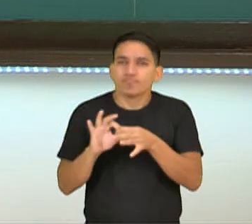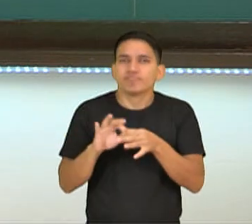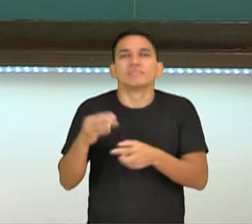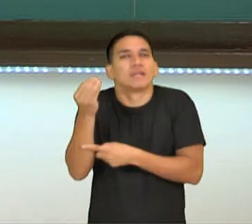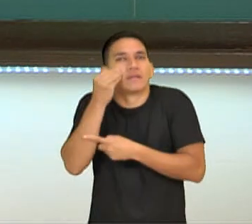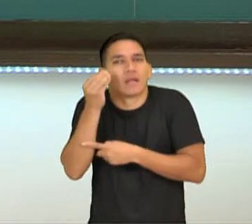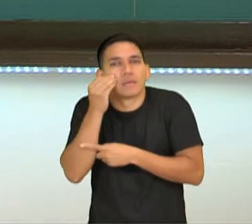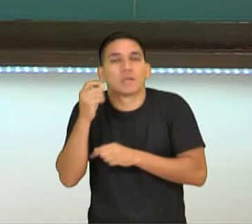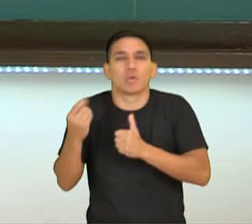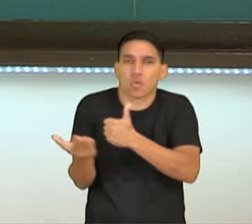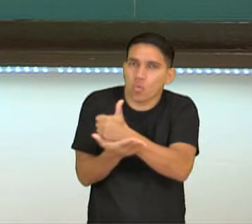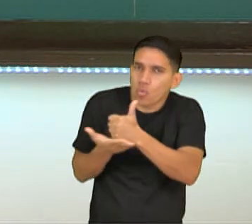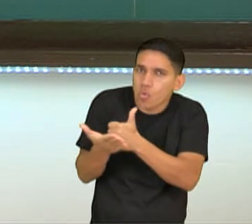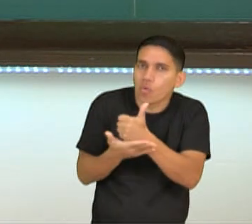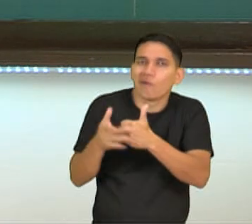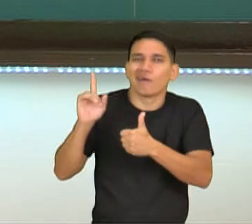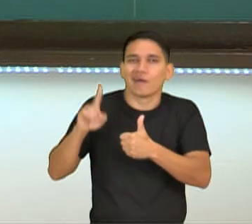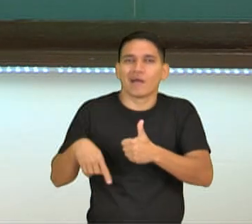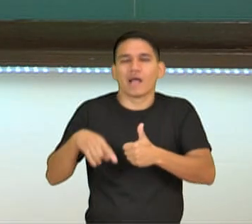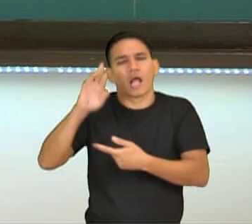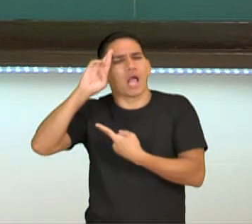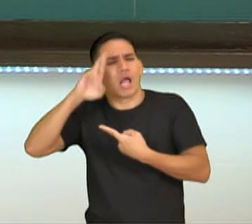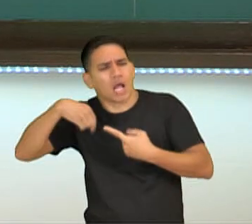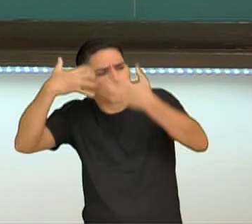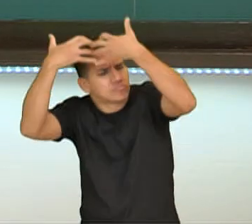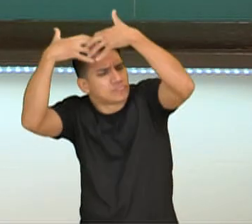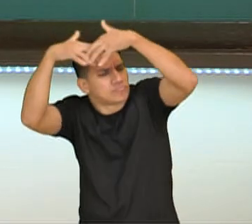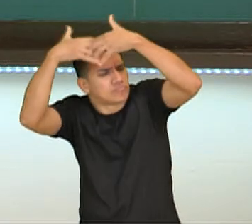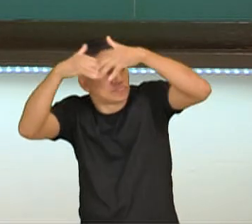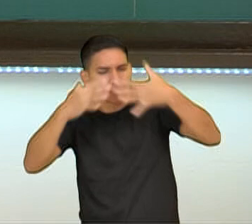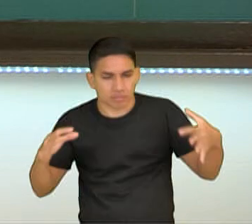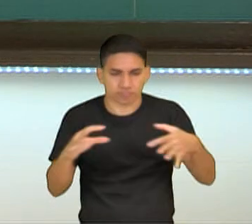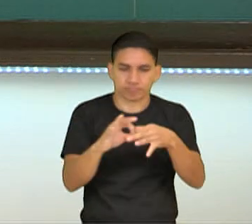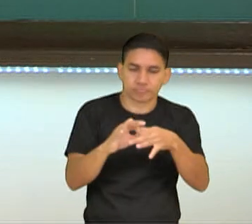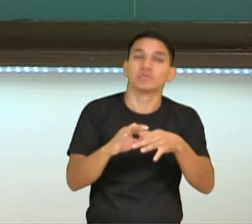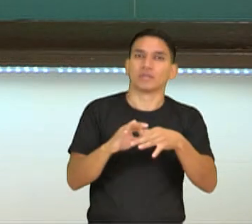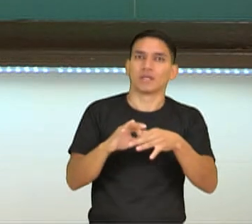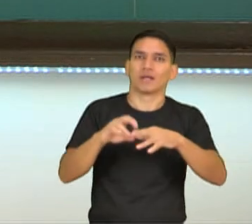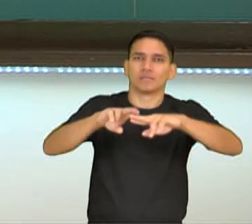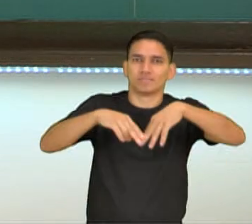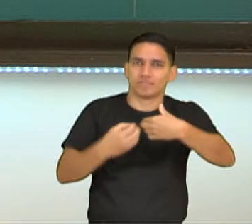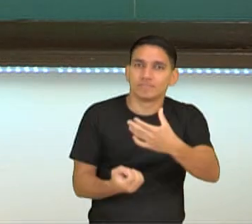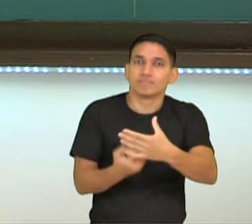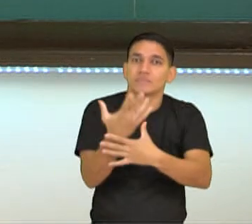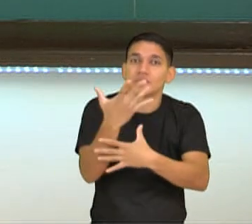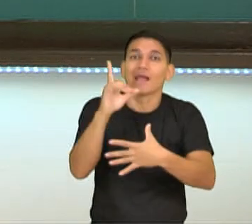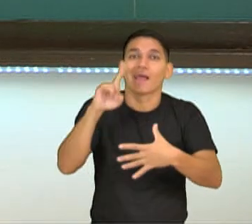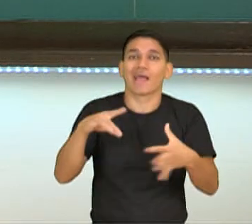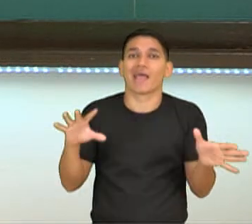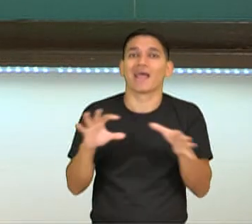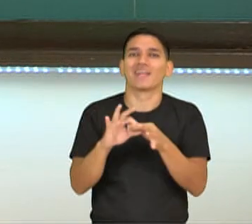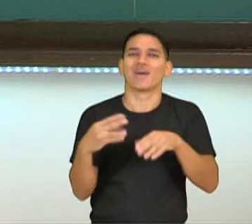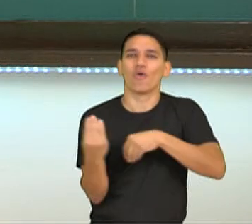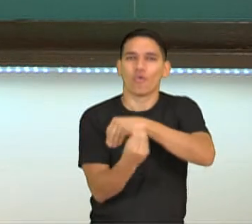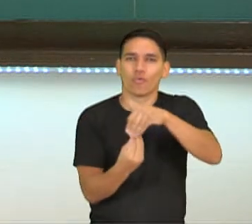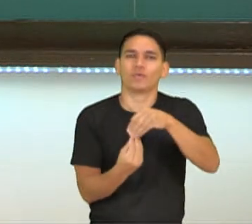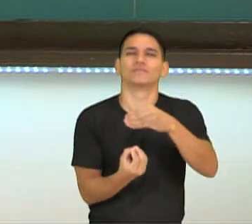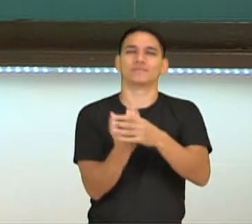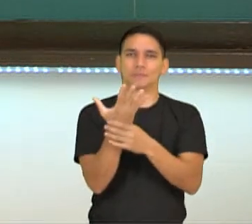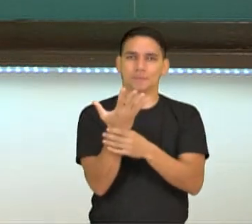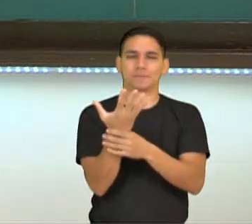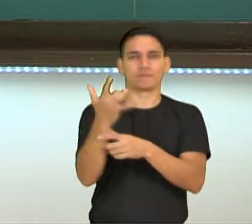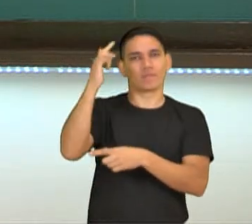tem por base esse caráter racional. E nesse sentido, é como uma espécie de união, como foi dito ali